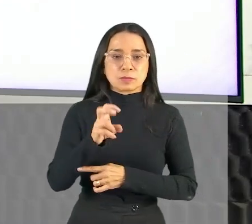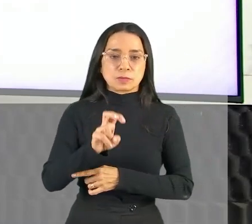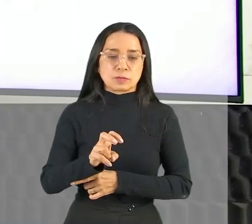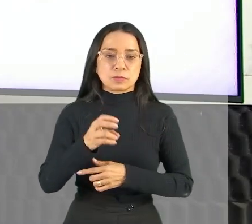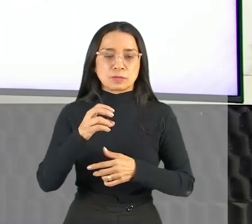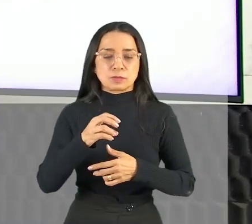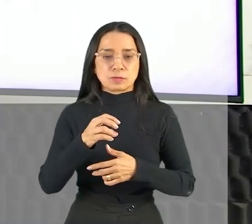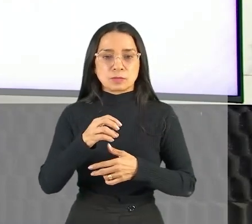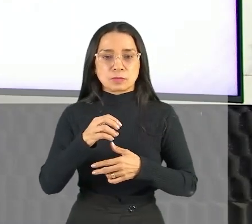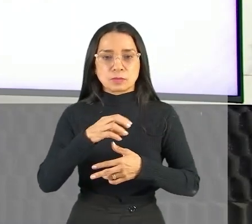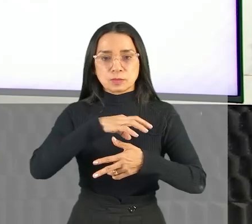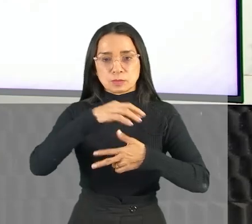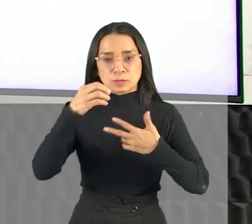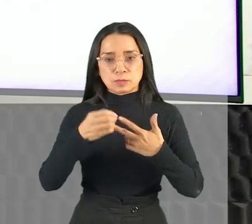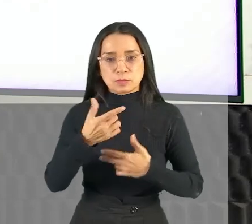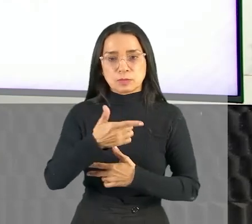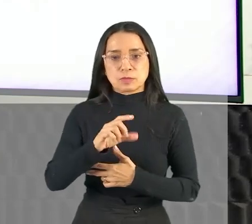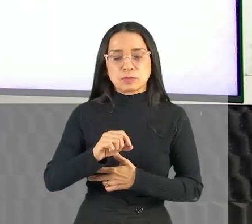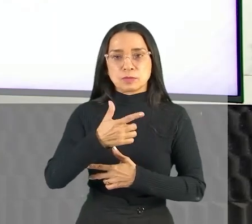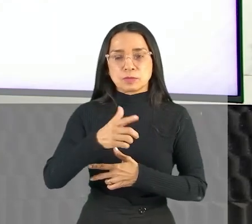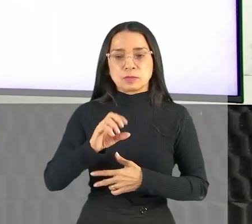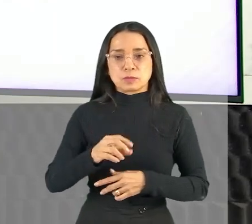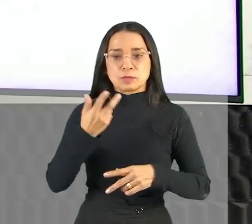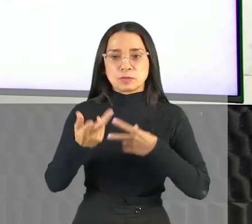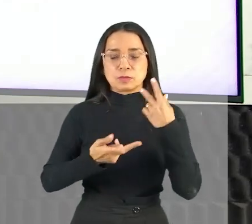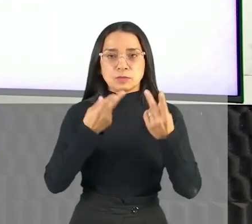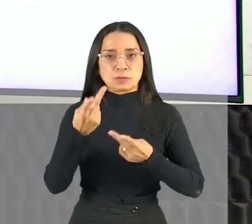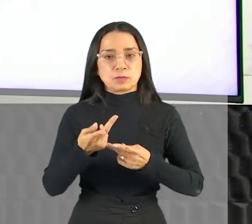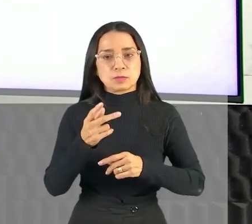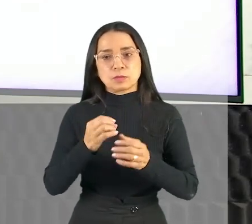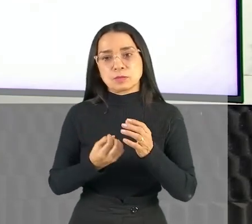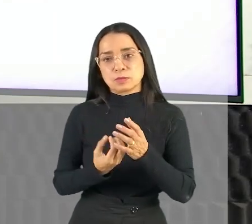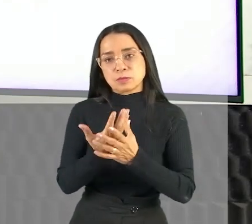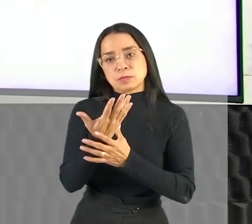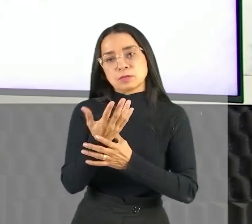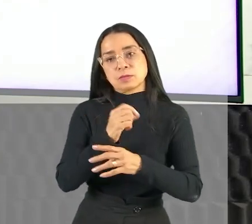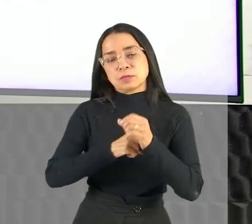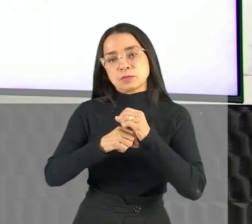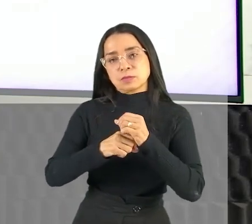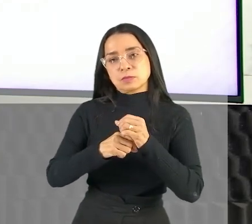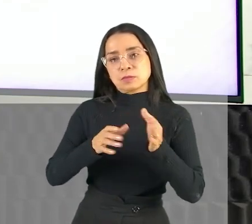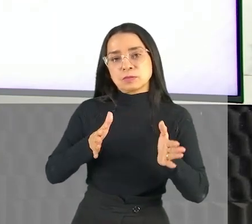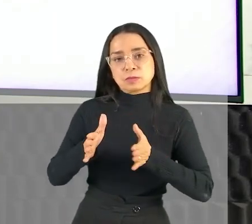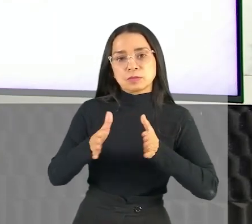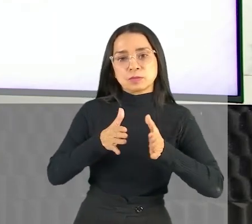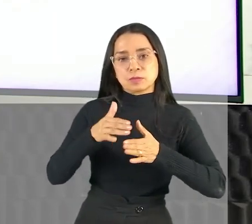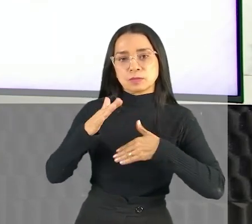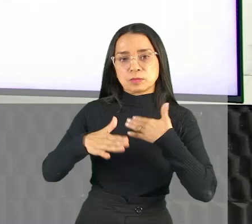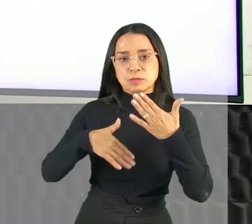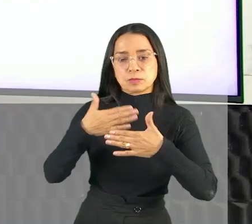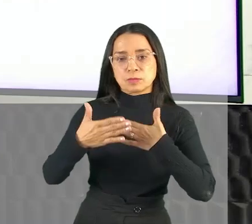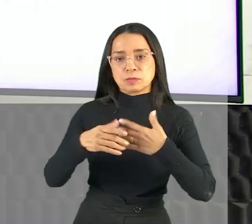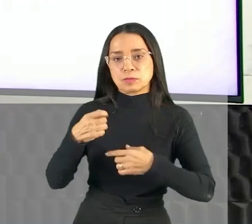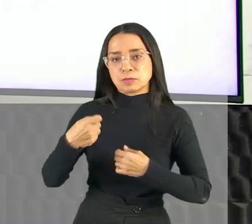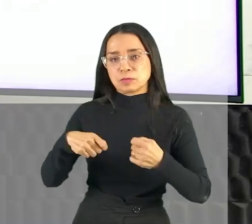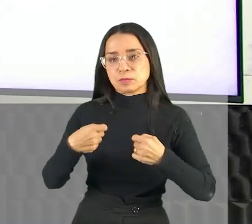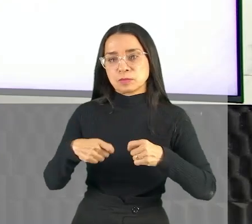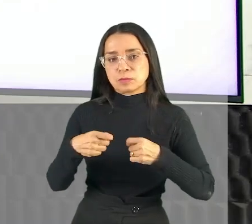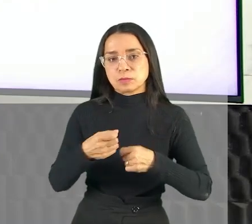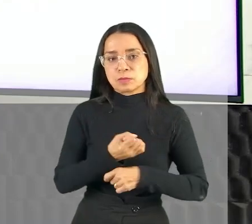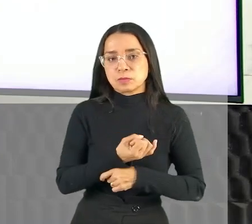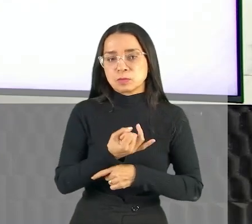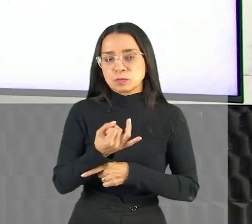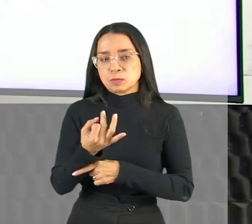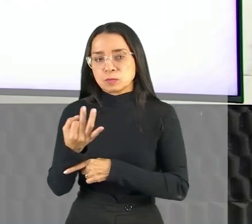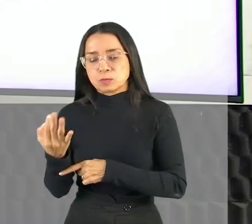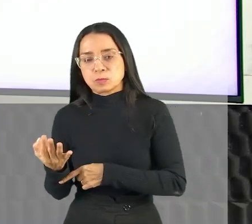Enem 2020, tá? Que fala que as plantas, em sua fase de crescimento, necessitam de grande quantidade